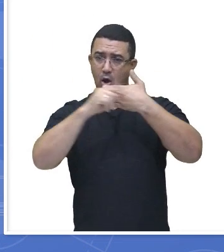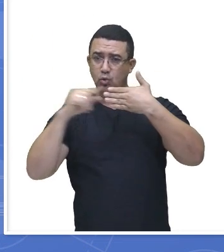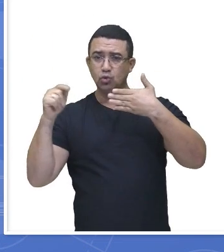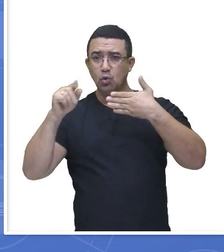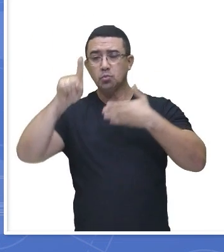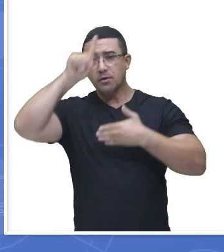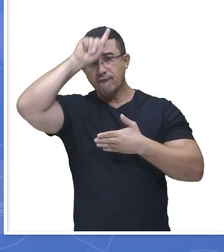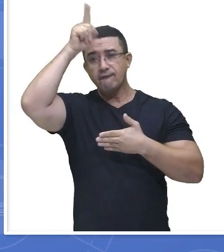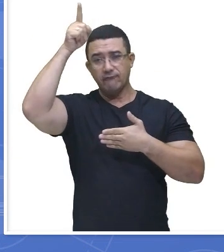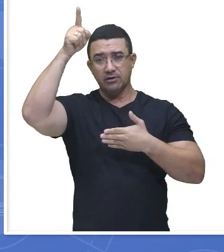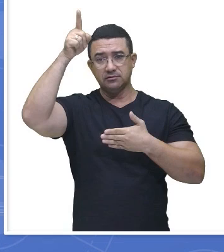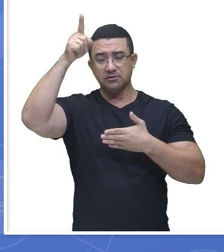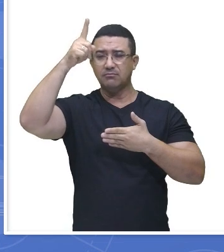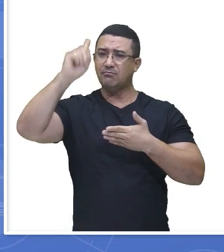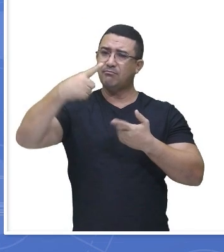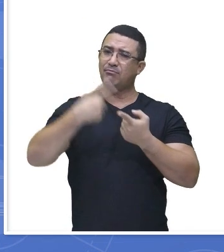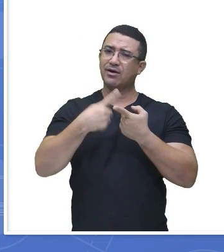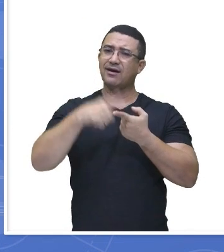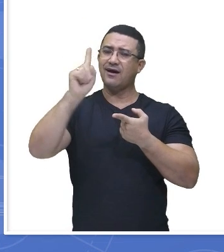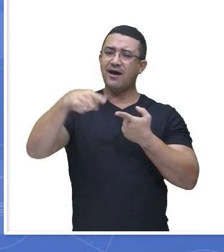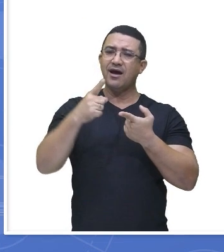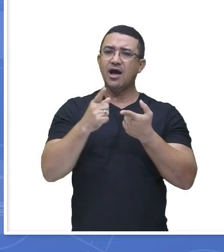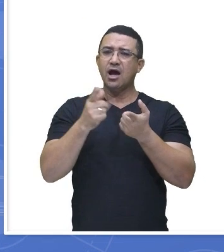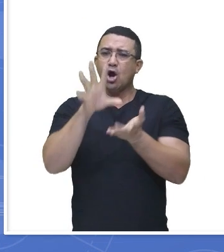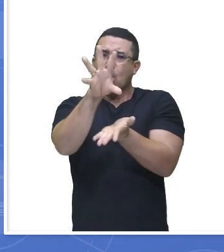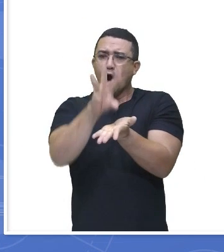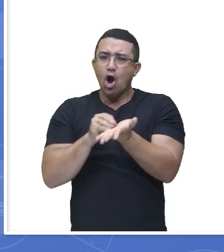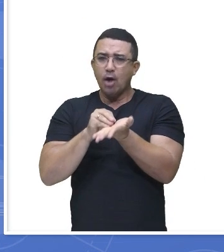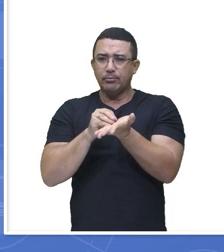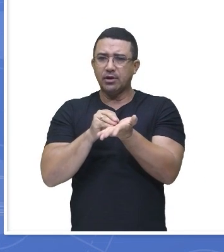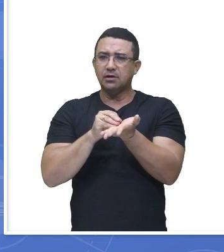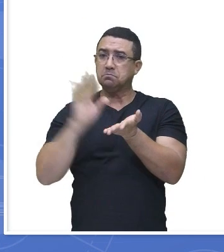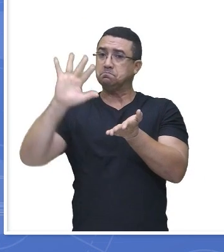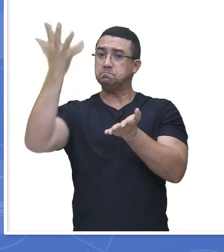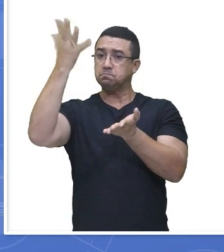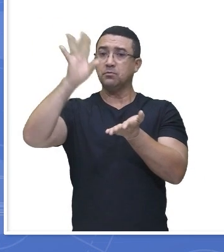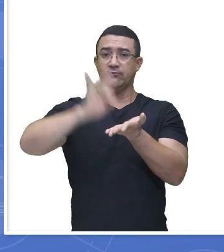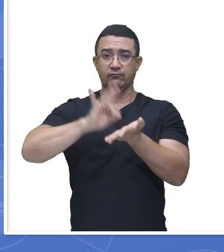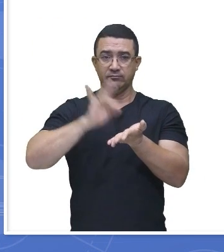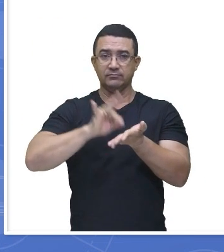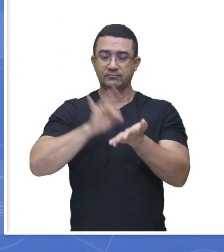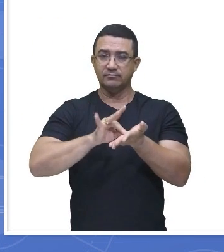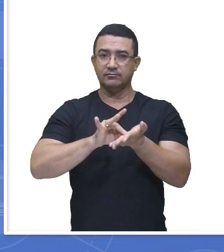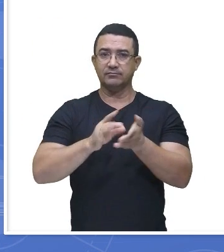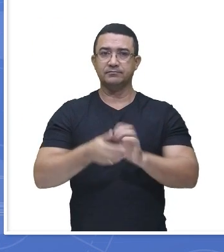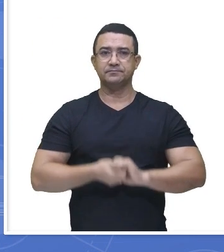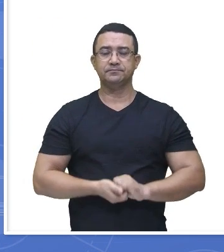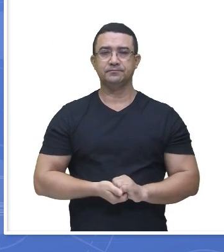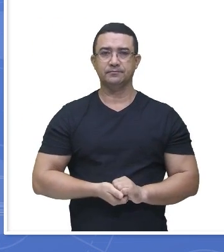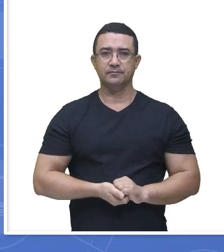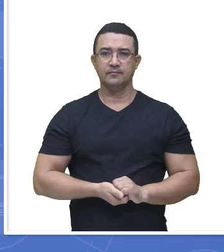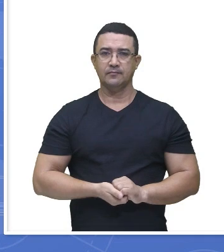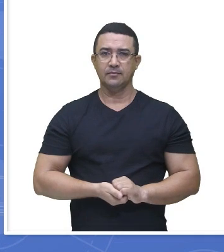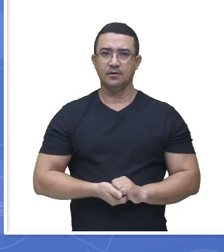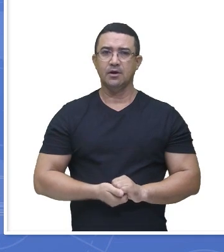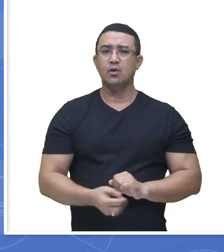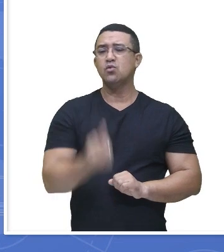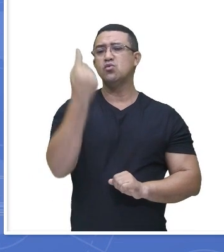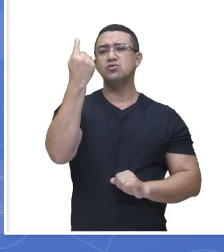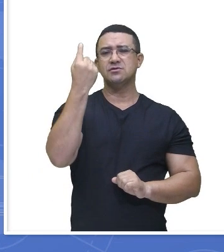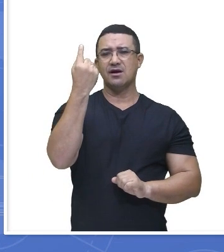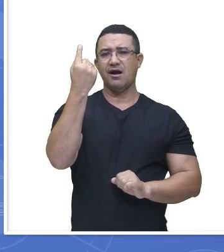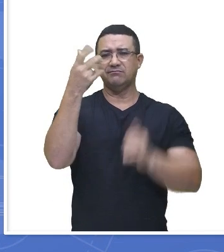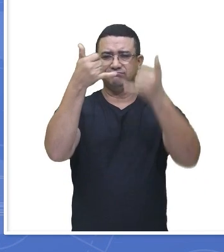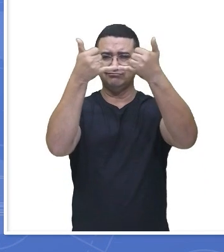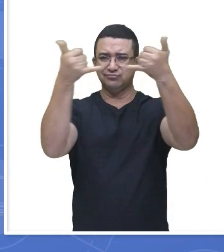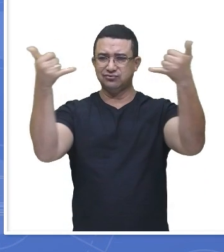releitura, digamos, do fato real. Então, ele sempre traz pontos da questão do ficcional. Única linha